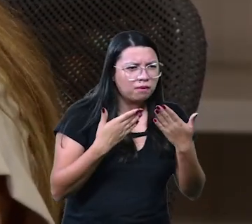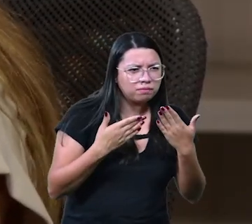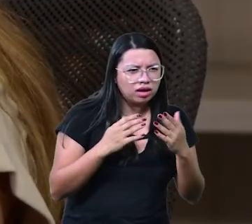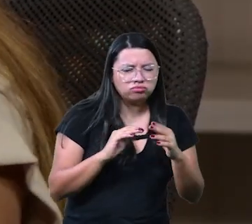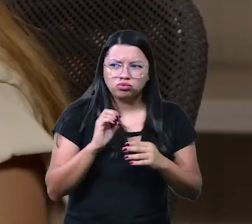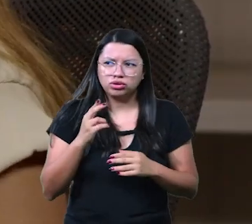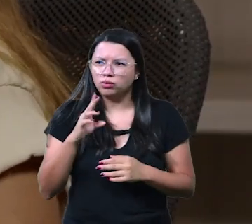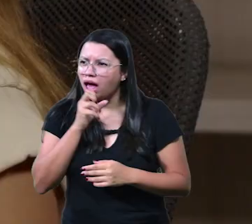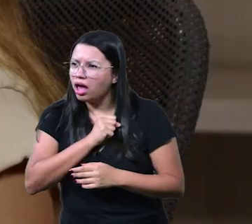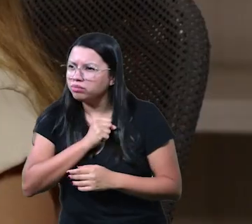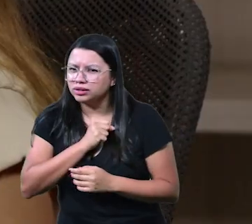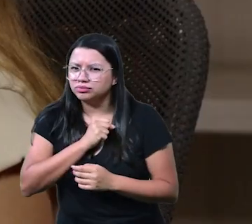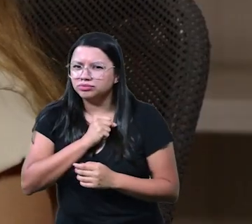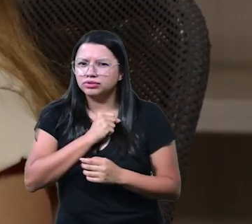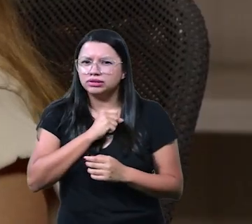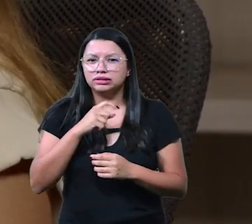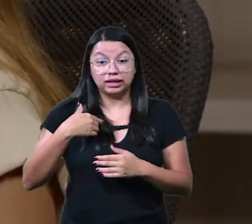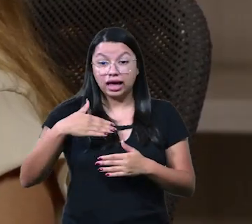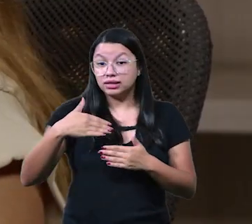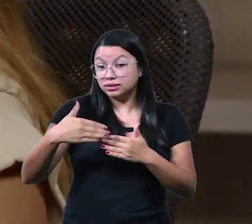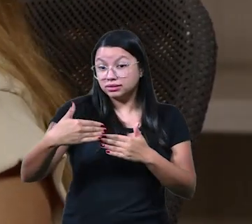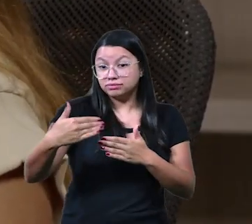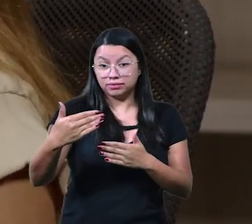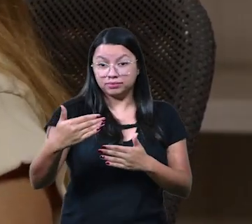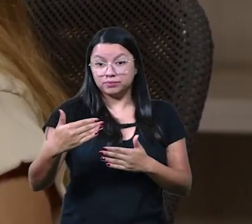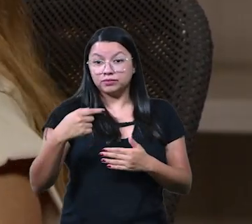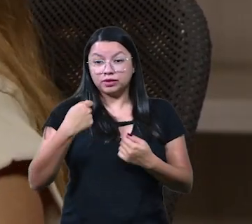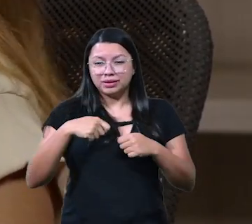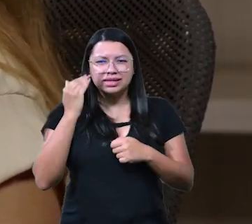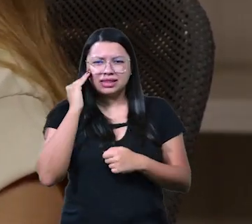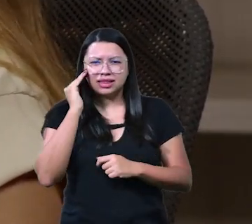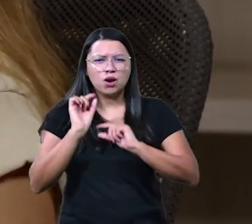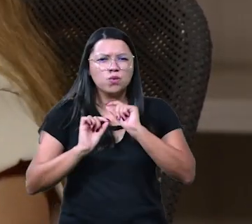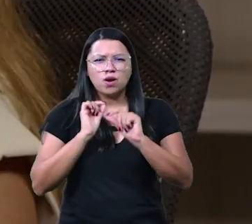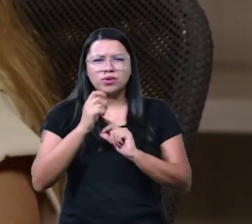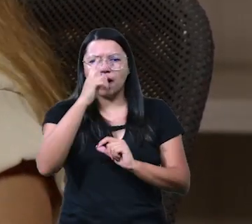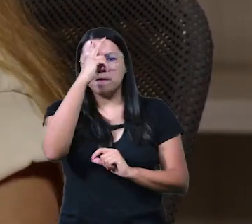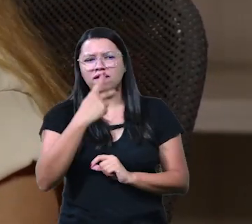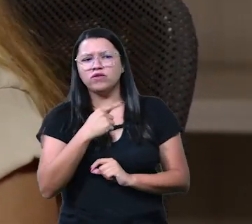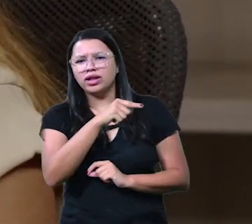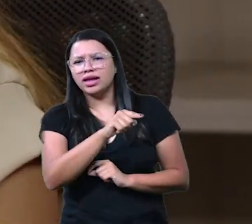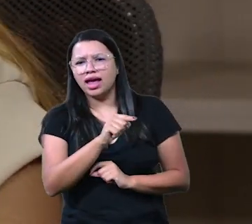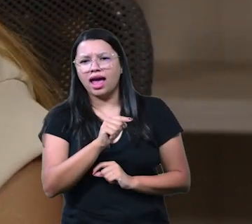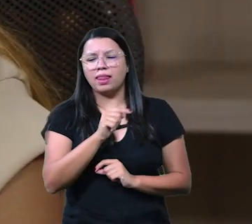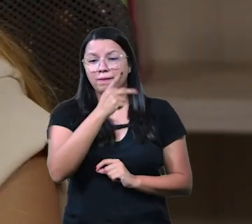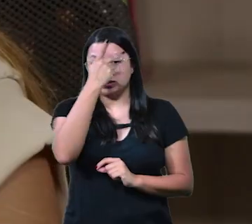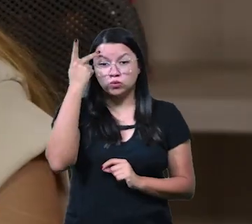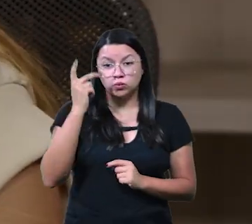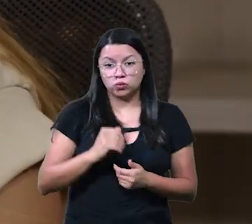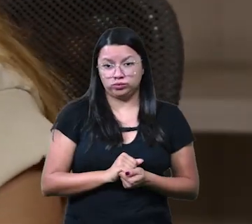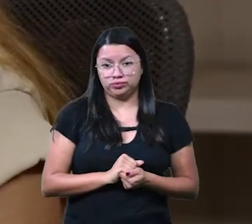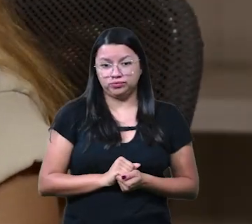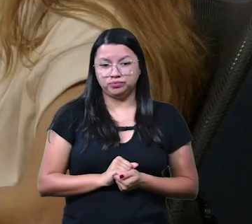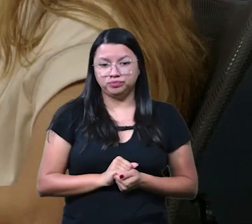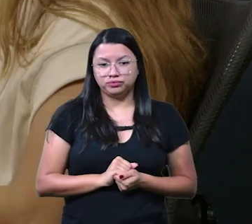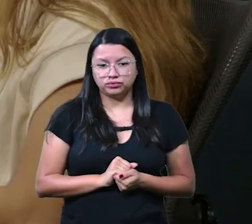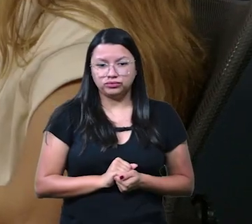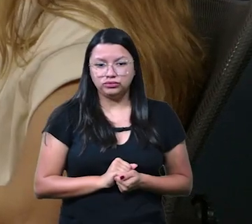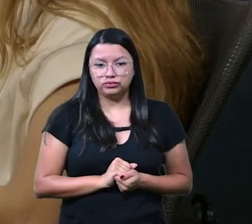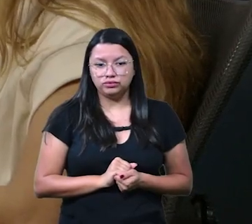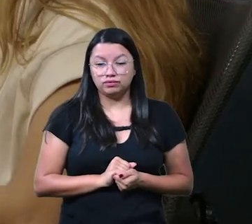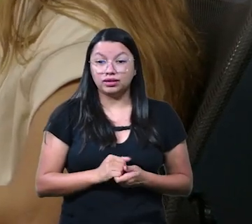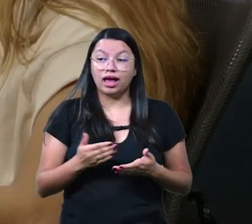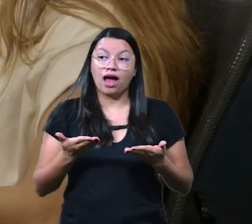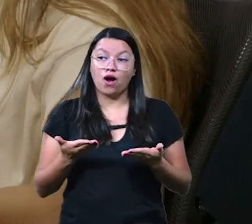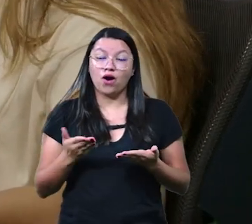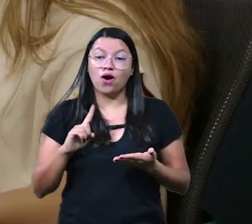mais rápida e assim vai indo. Você tem que entender qual é aquele perfil daquele hóspede. Sim. Como chegando no